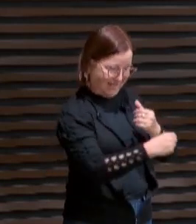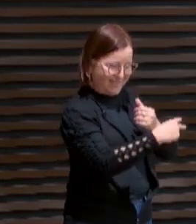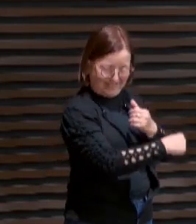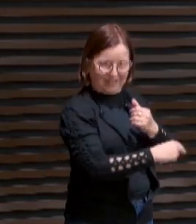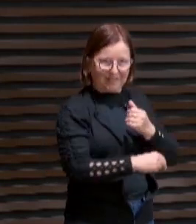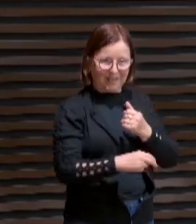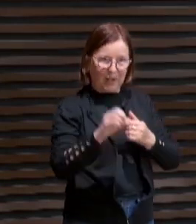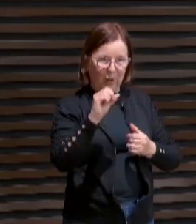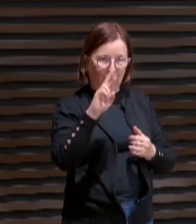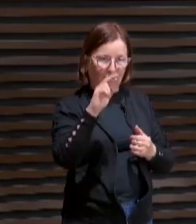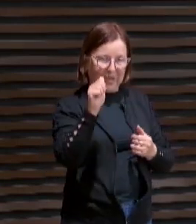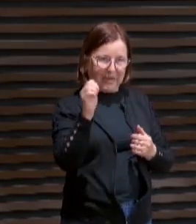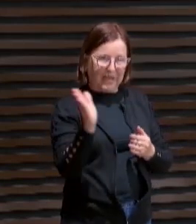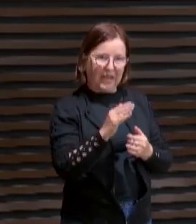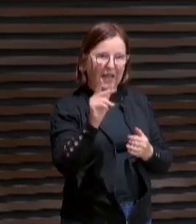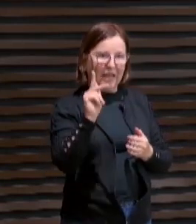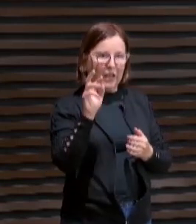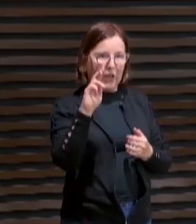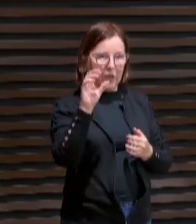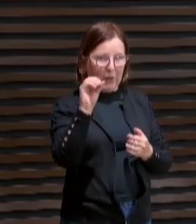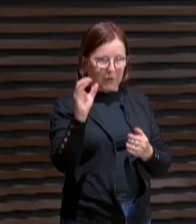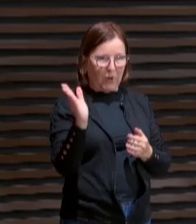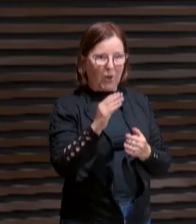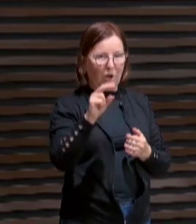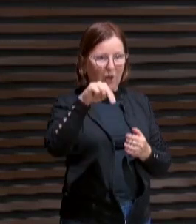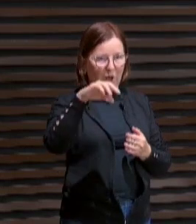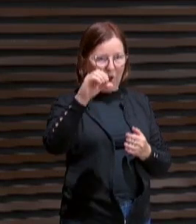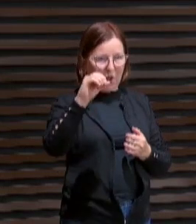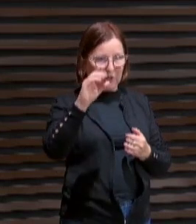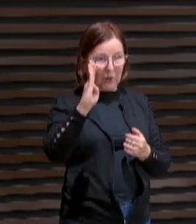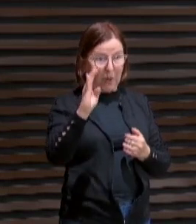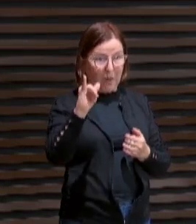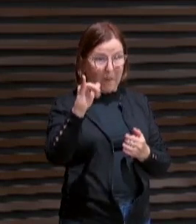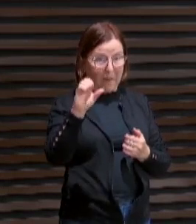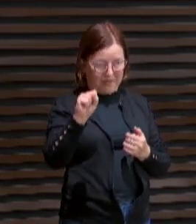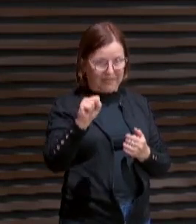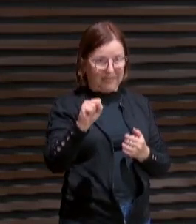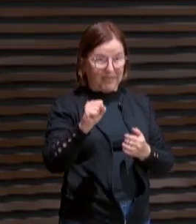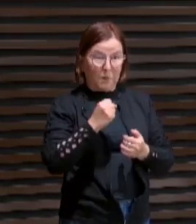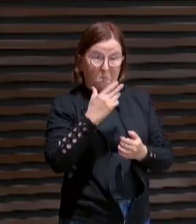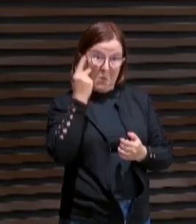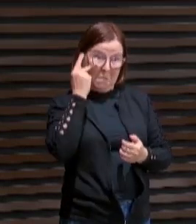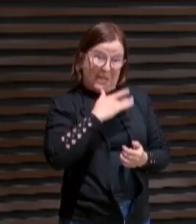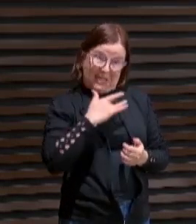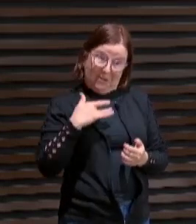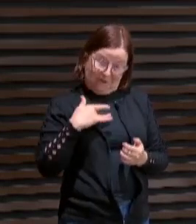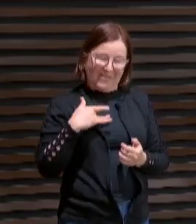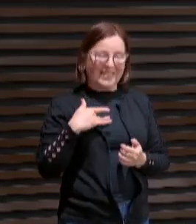potente. É uma planta que você deve ter em casa, rica para a saúde, pouca